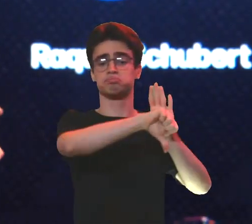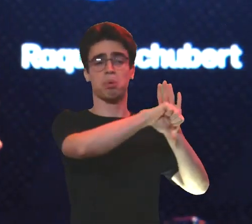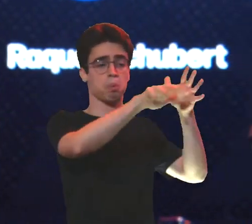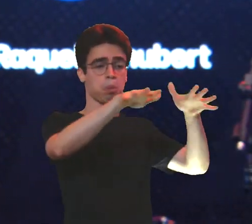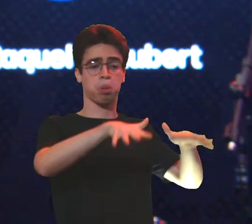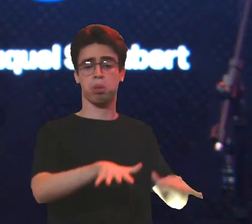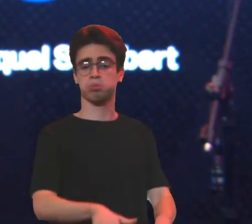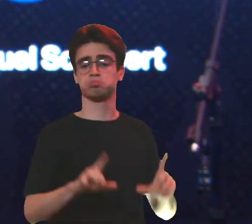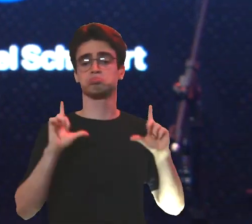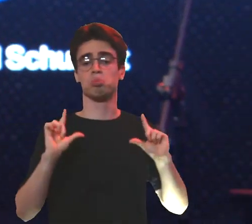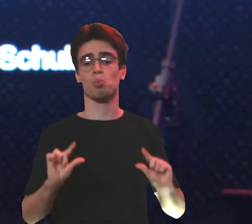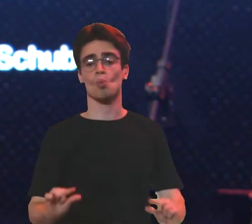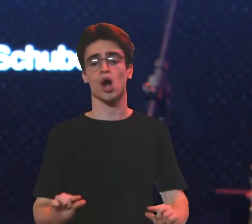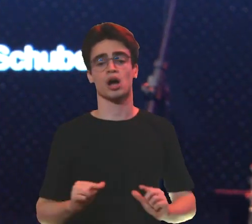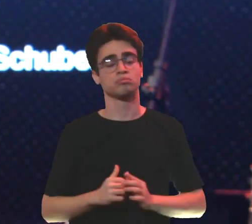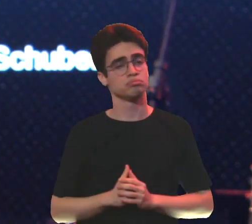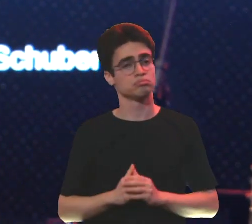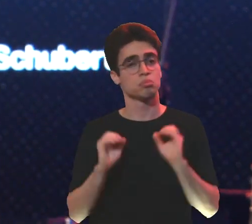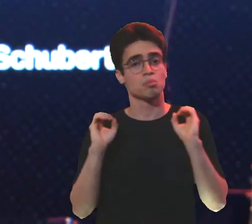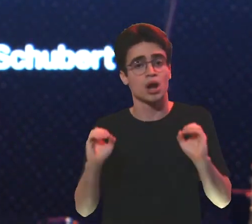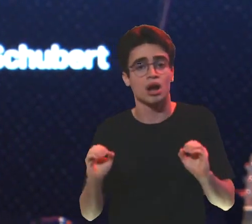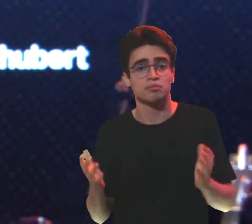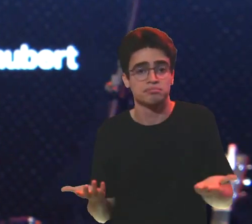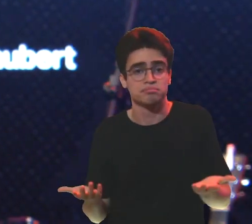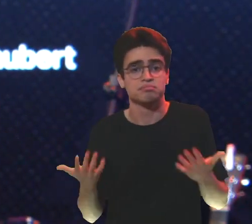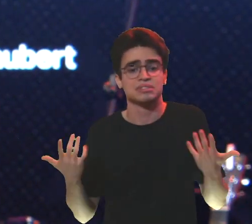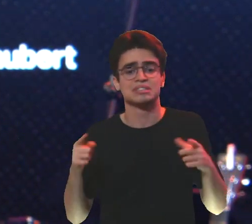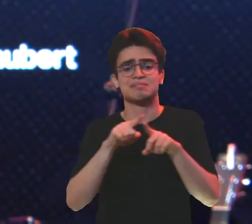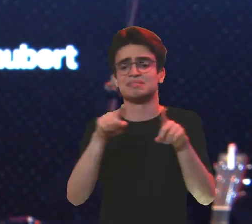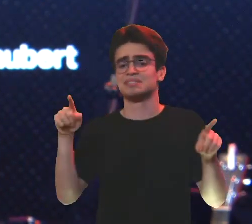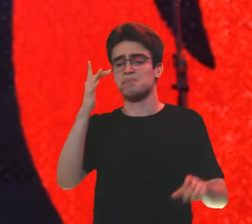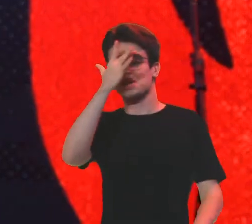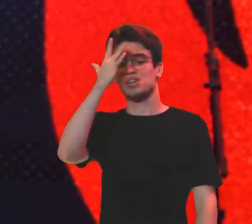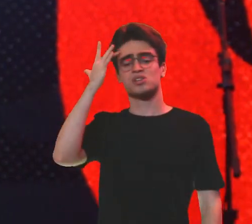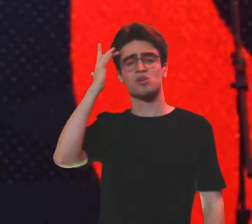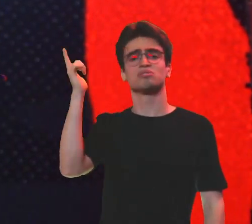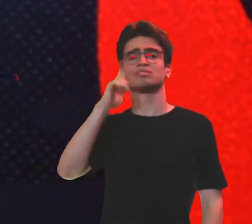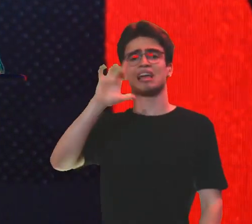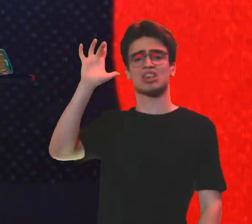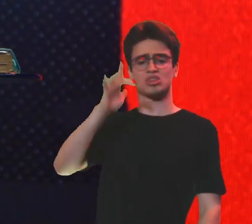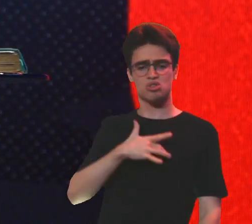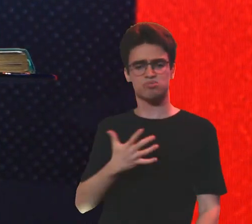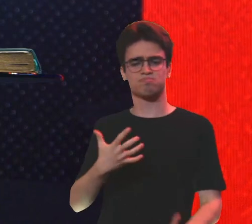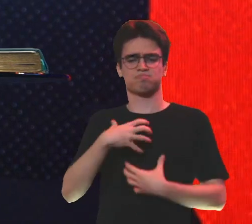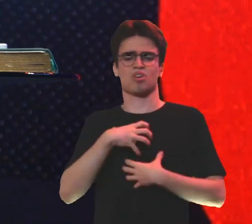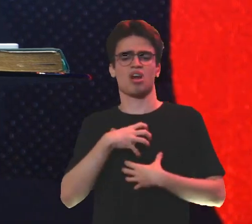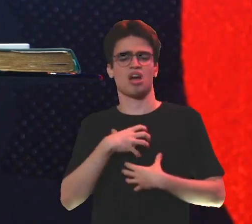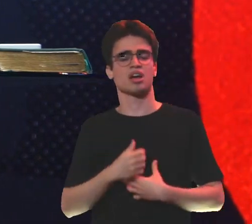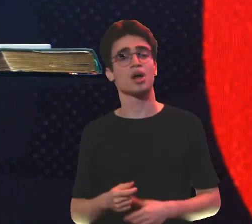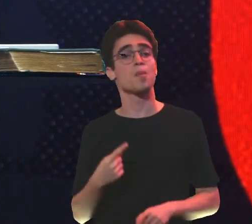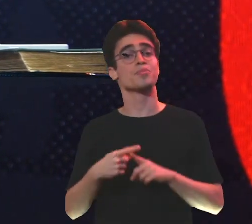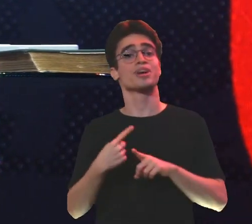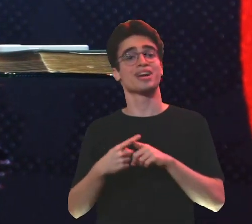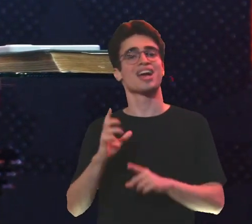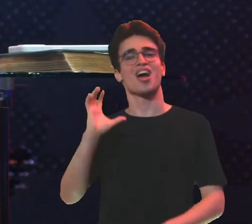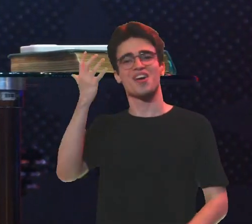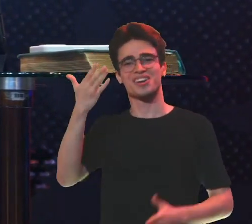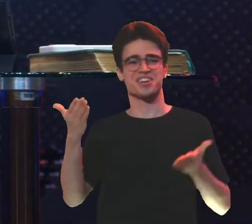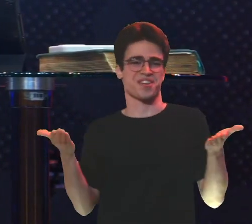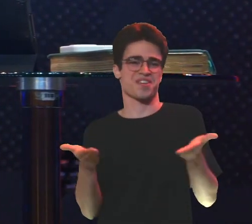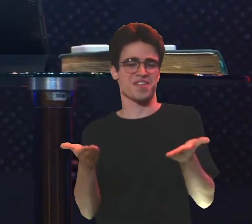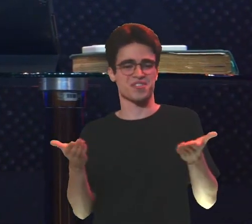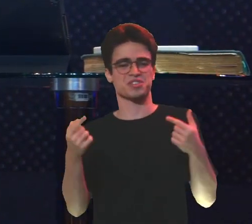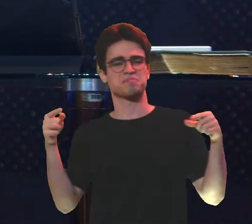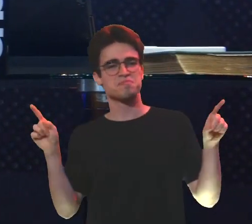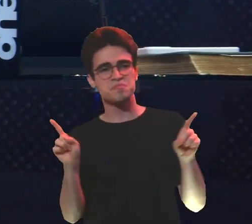chegou ao fim naquele país. As pessoas foram tão marcadas nessa época que muitas das músicas que nós